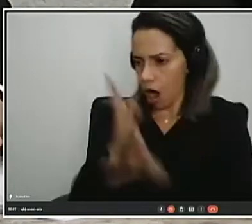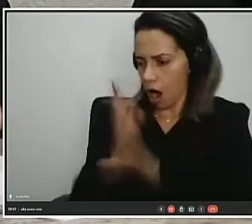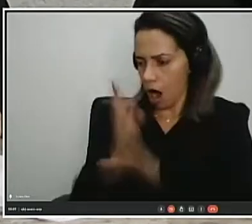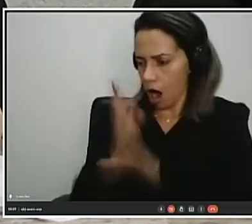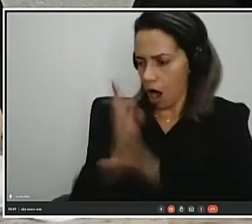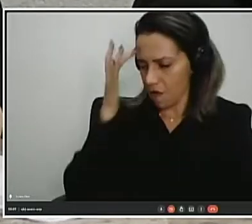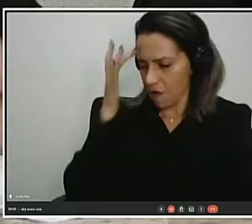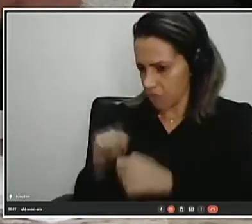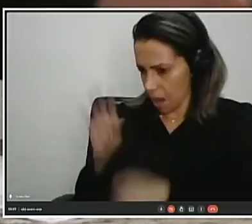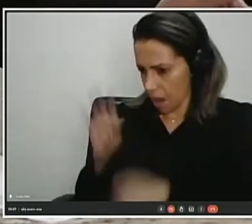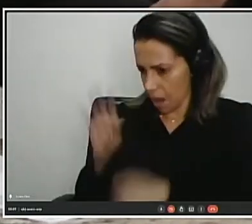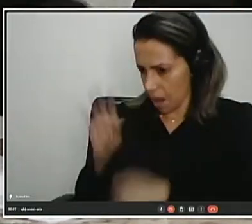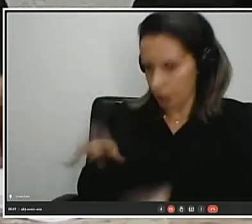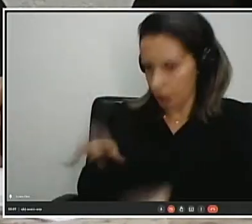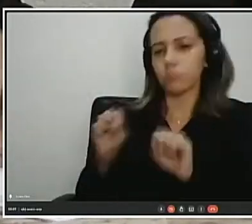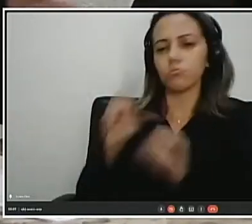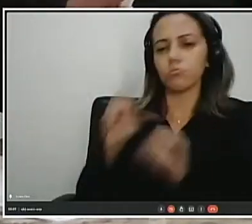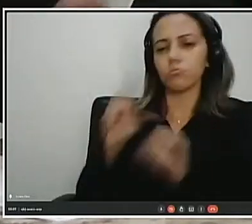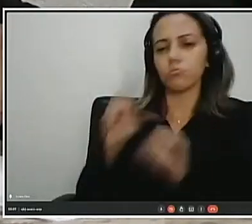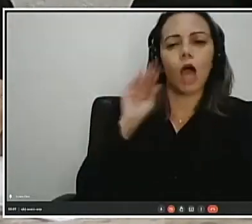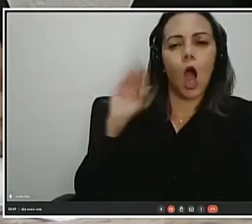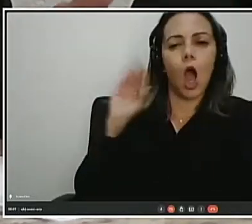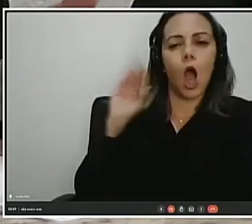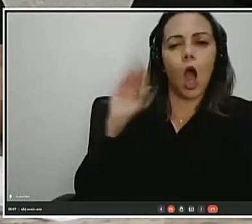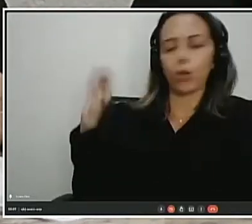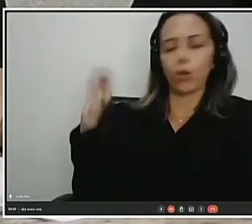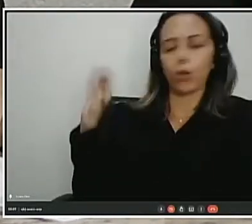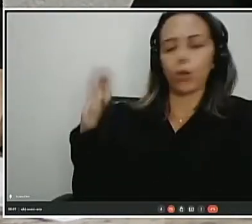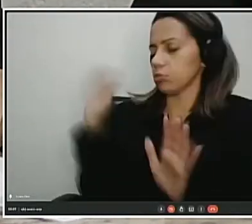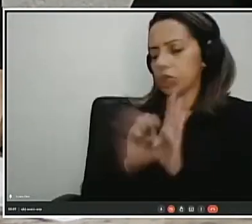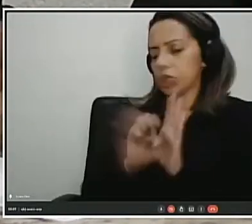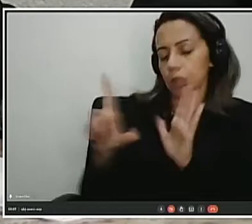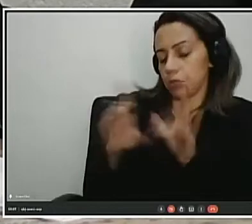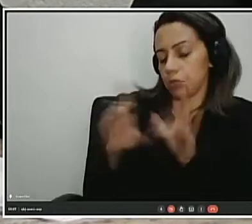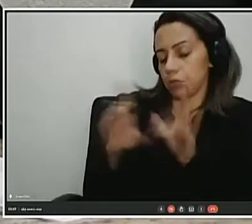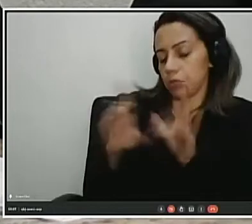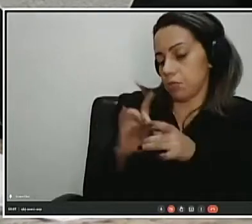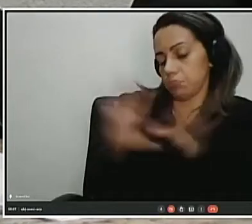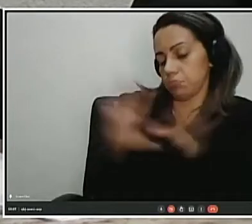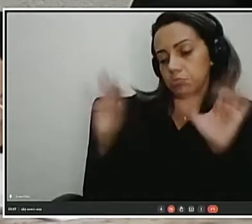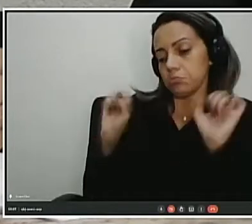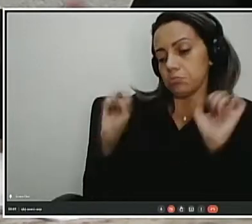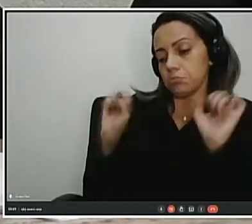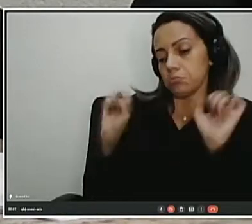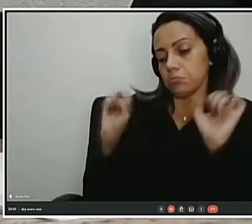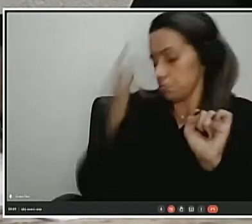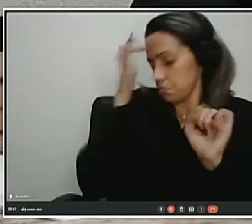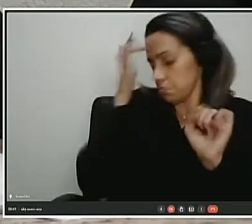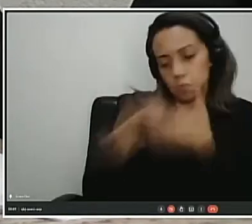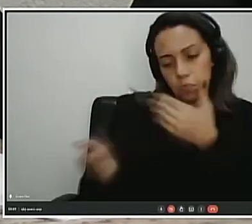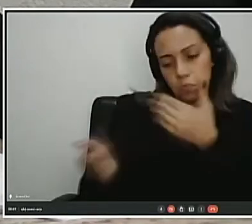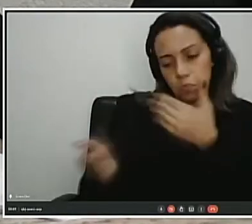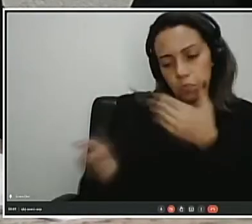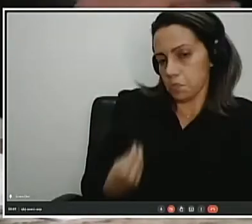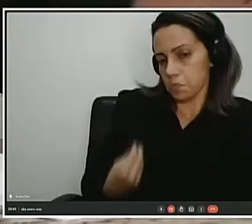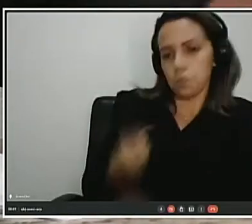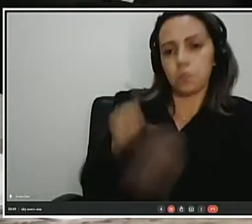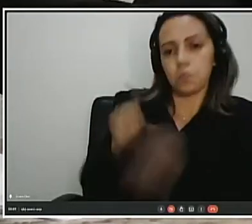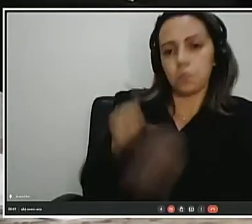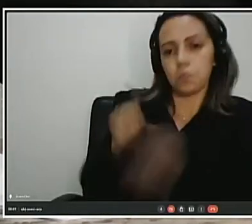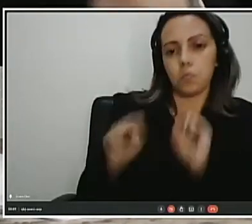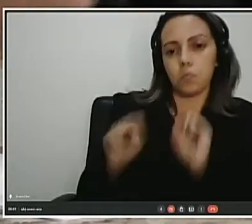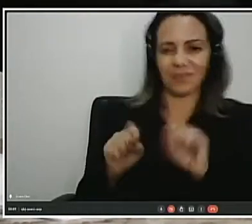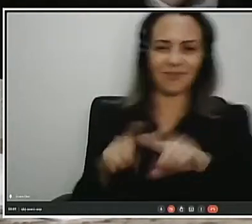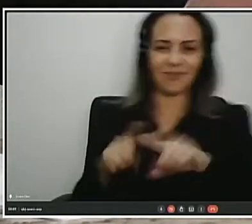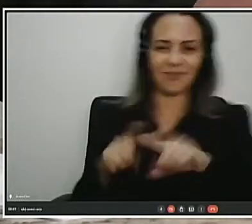Mas tranquilo. Está aberto, está edital, licitado. Quem quiser participar, participa. Quem não quiser, infelizmente, agora vim